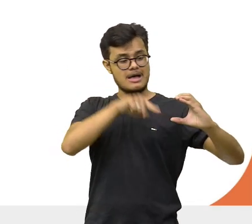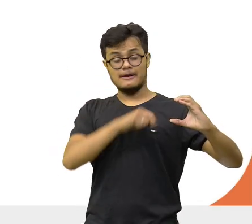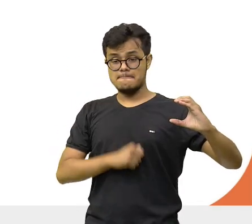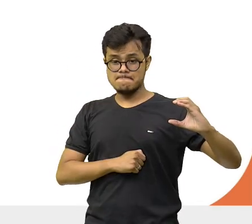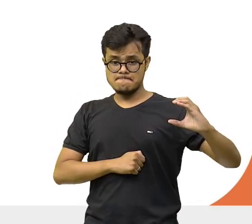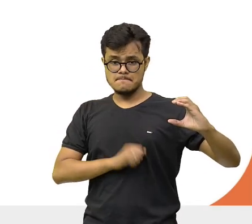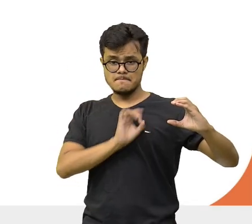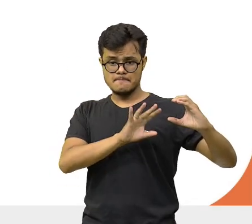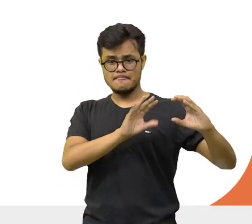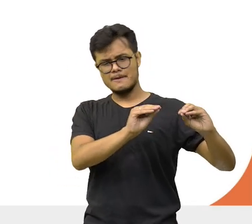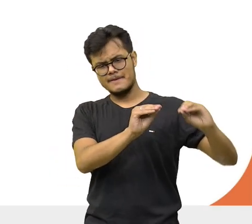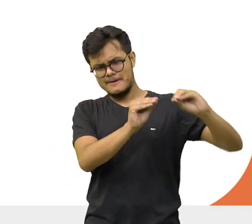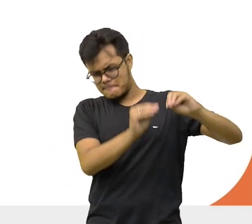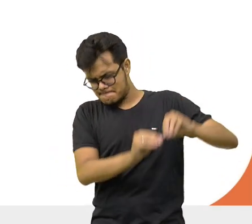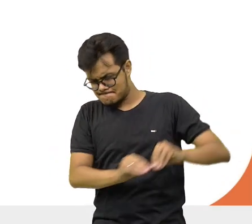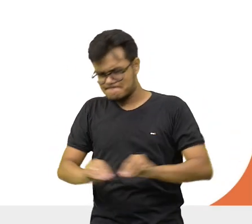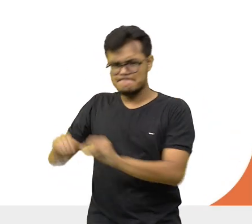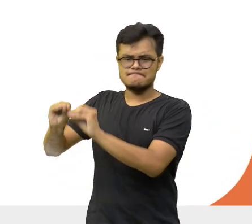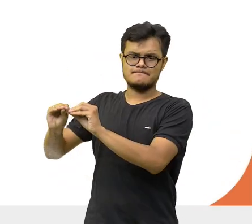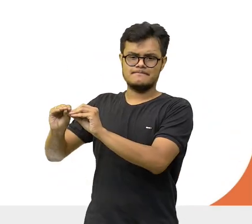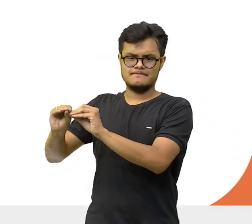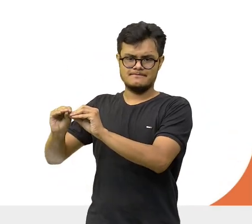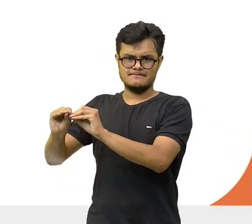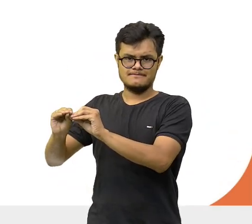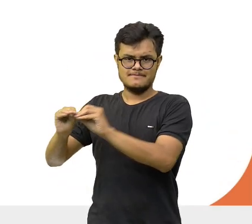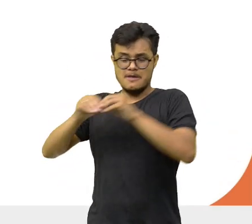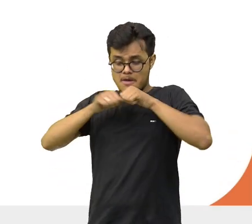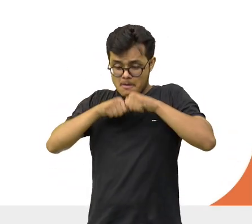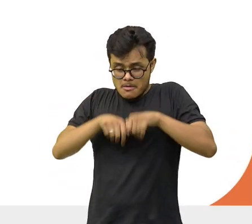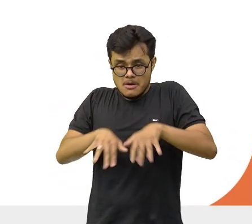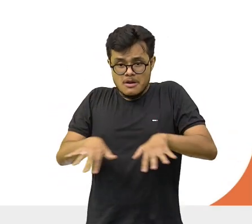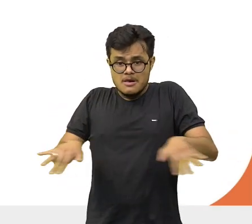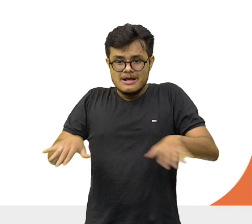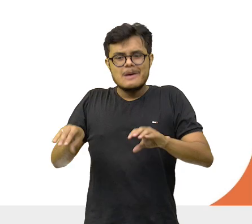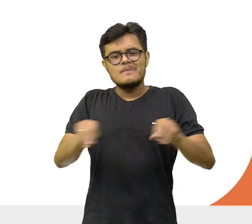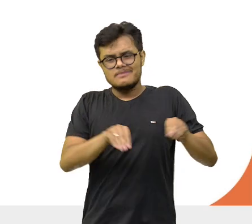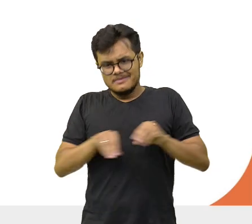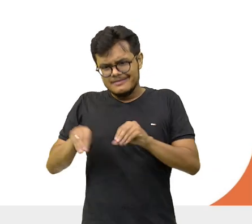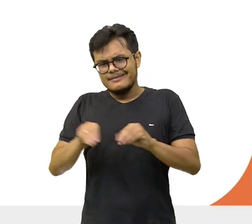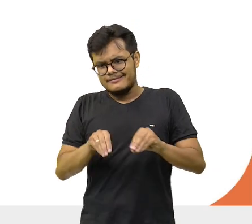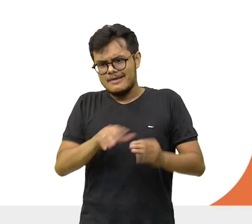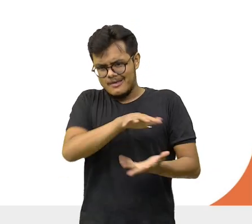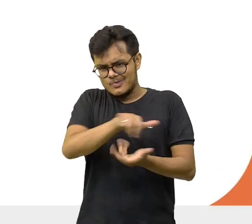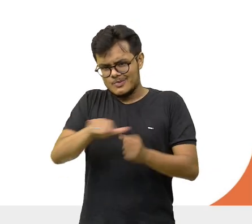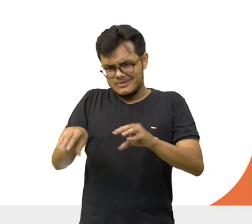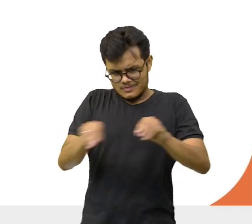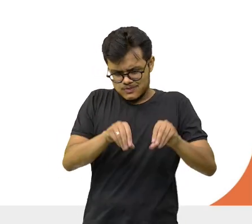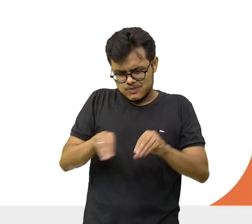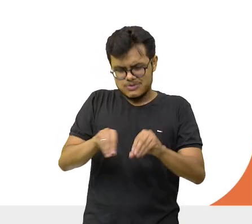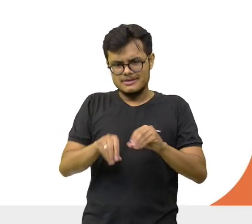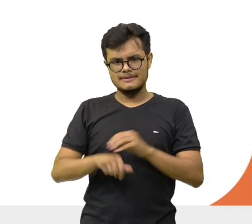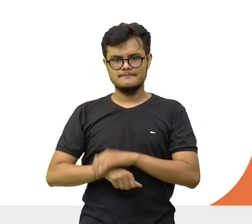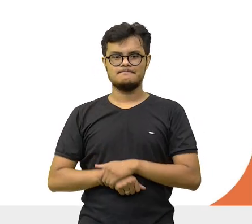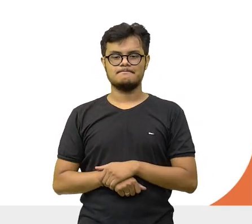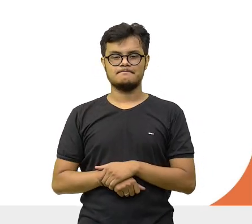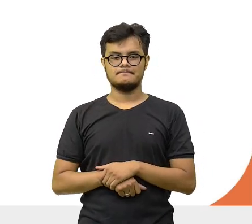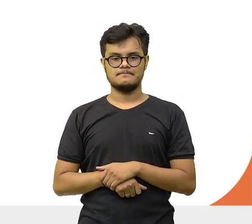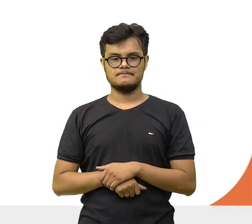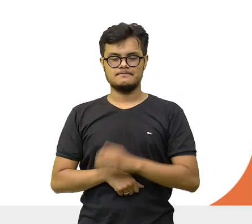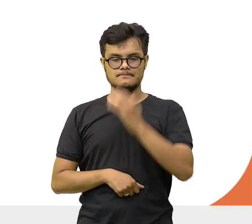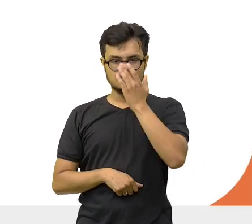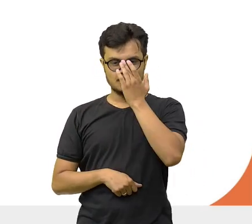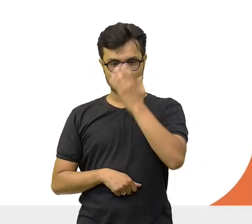região, migrem para a Terra. Eles migrem para a Terra. E aí quando eu me livro do